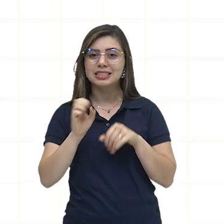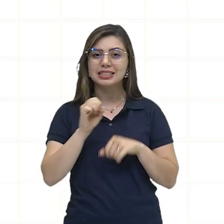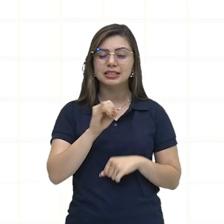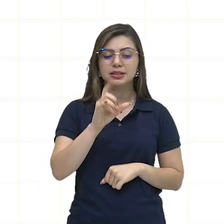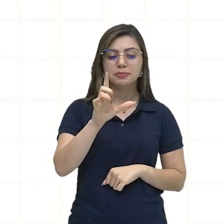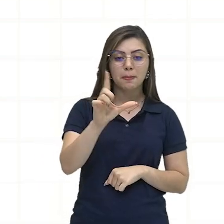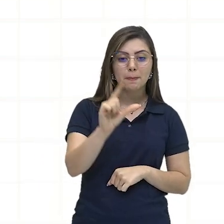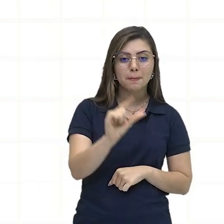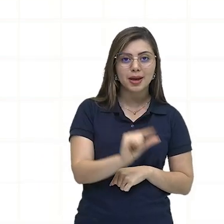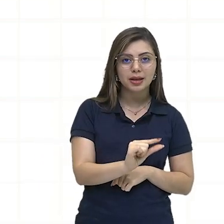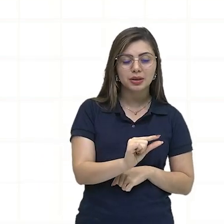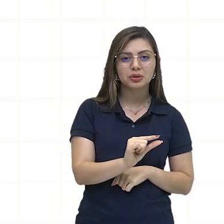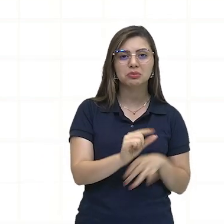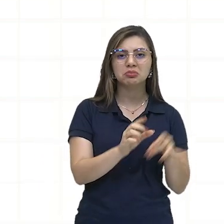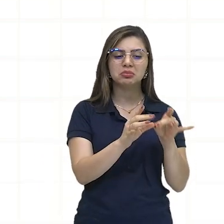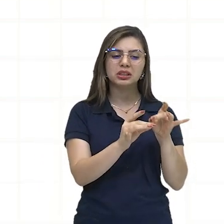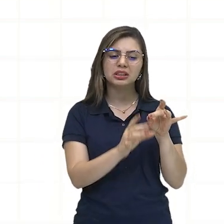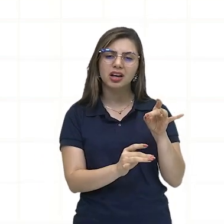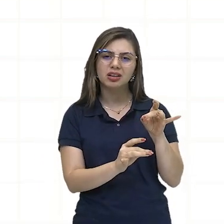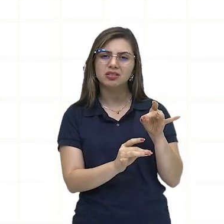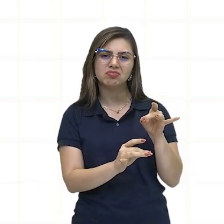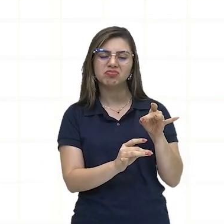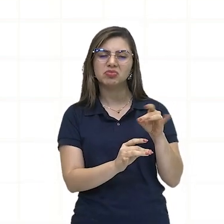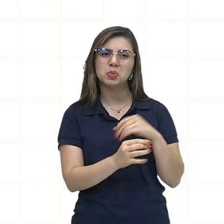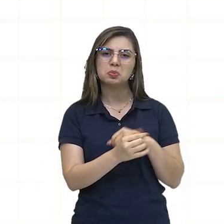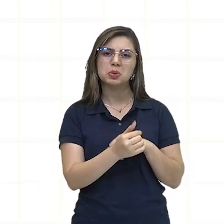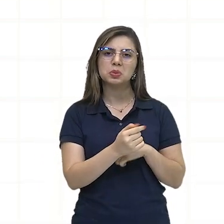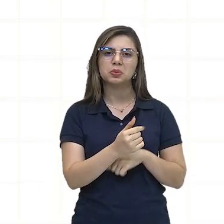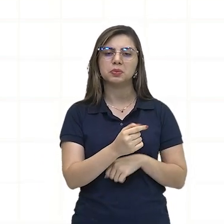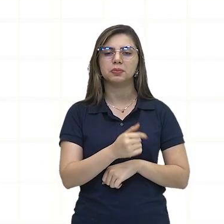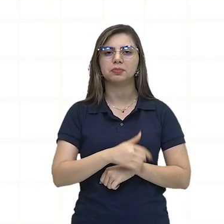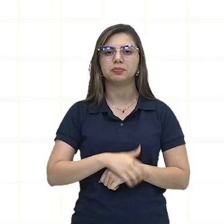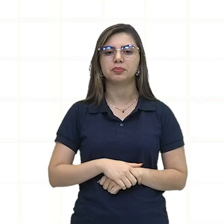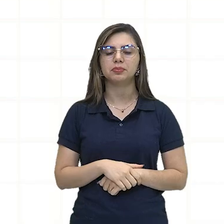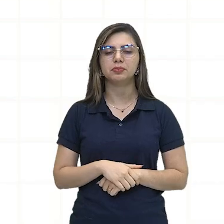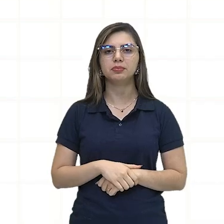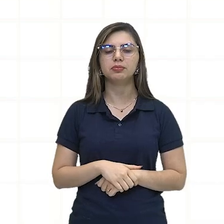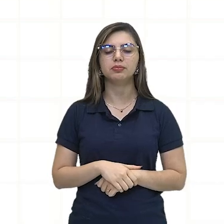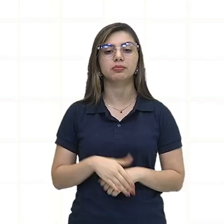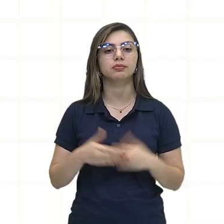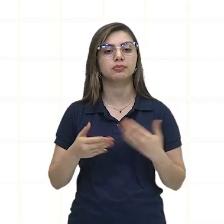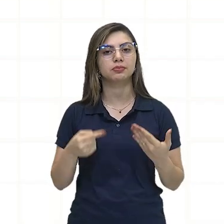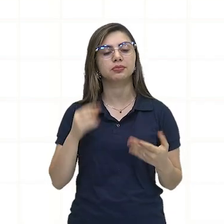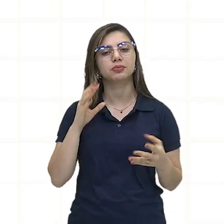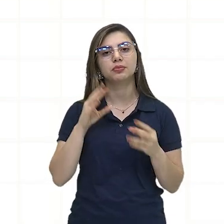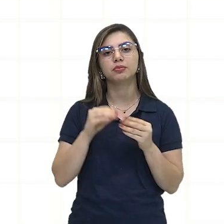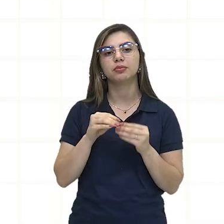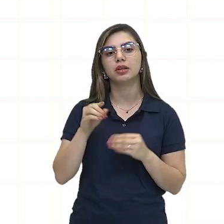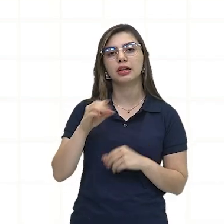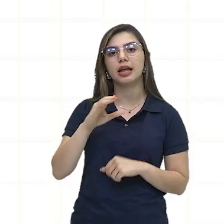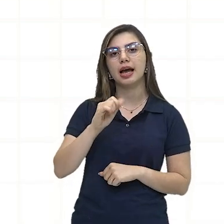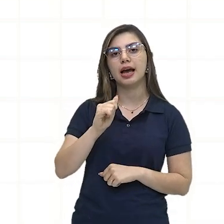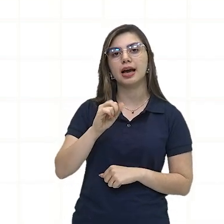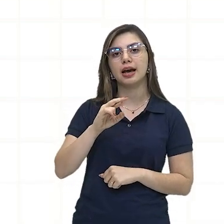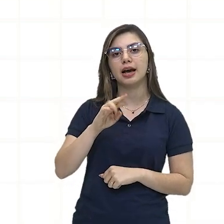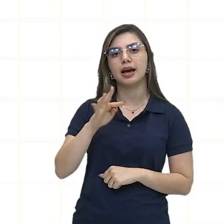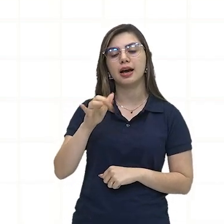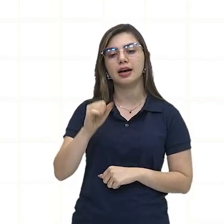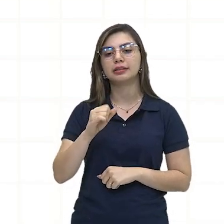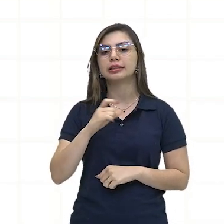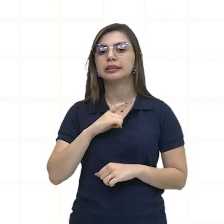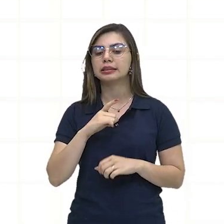é a minha escala, menor é o número de detalhes. Então, eu já posso dizer que a carta vai ter um bom número